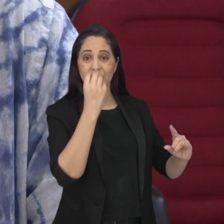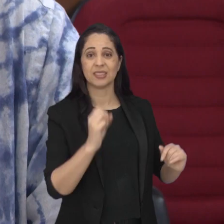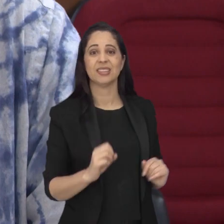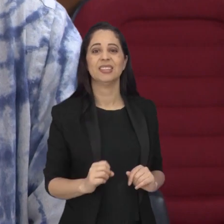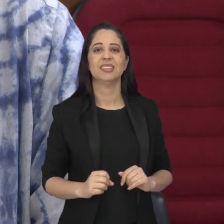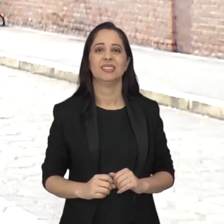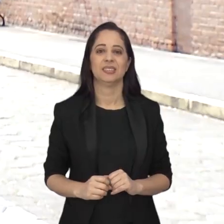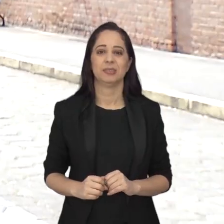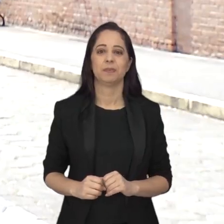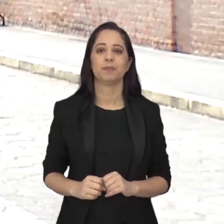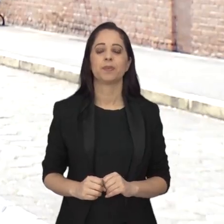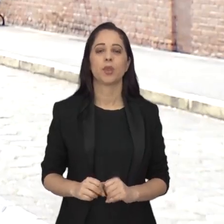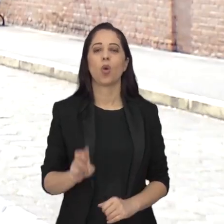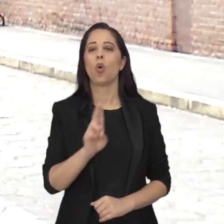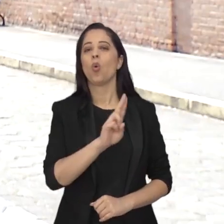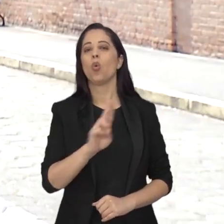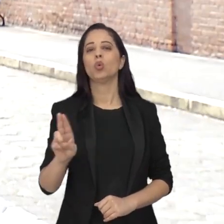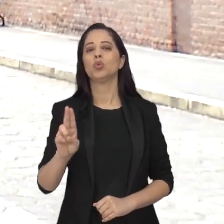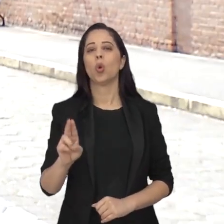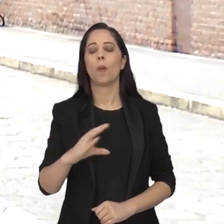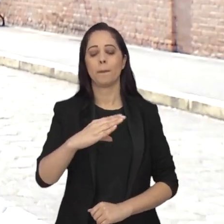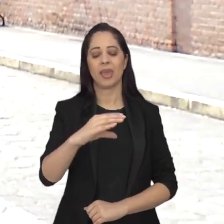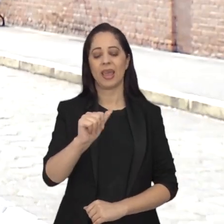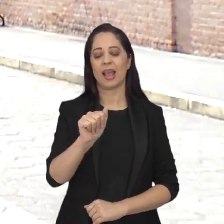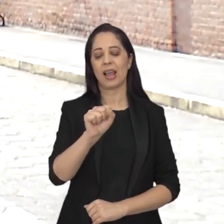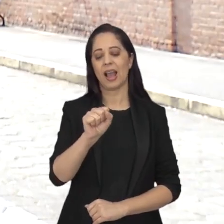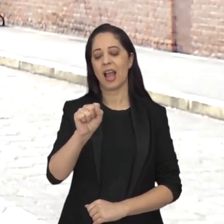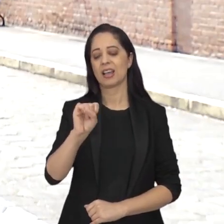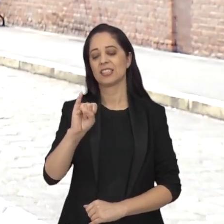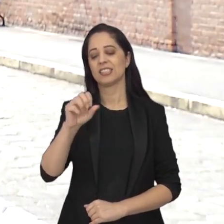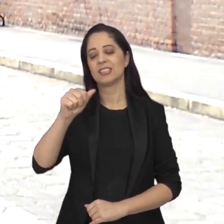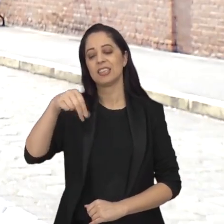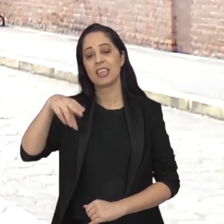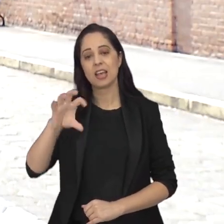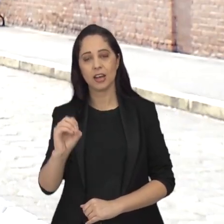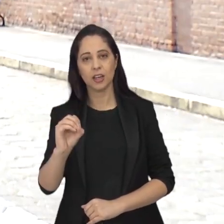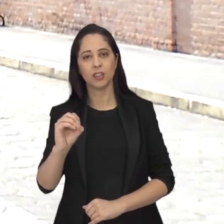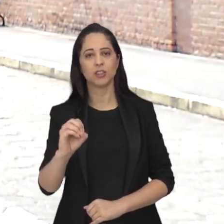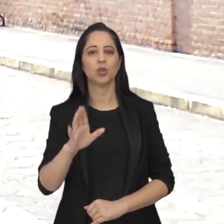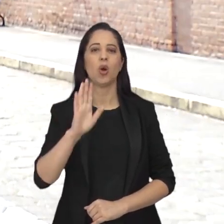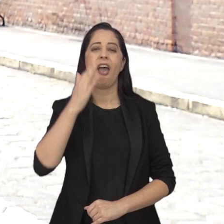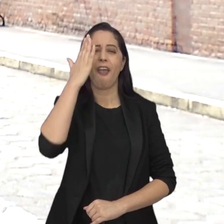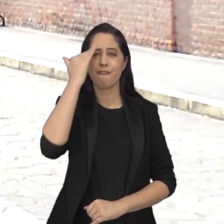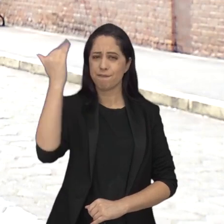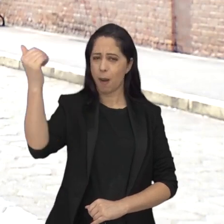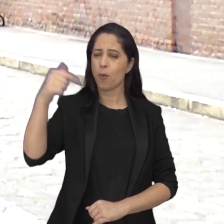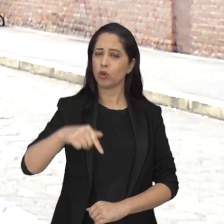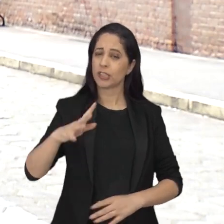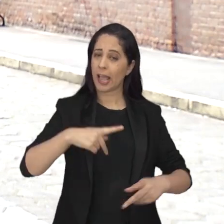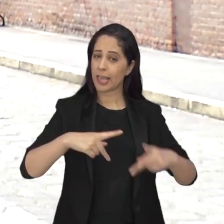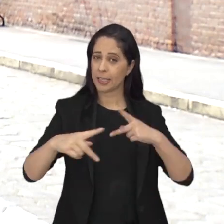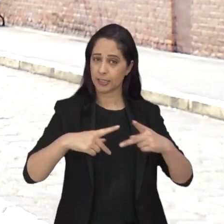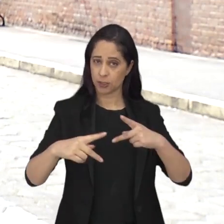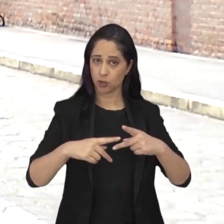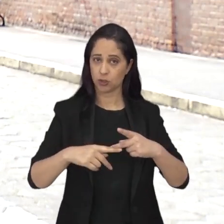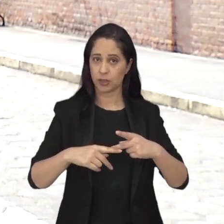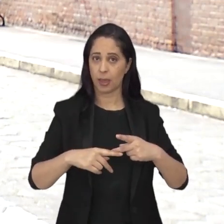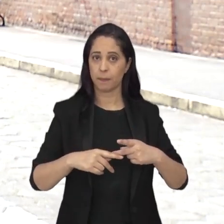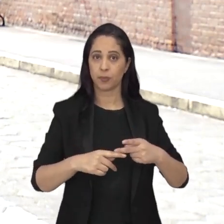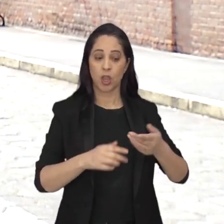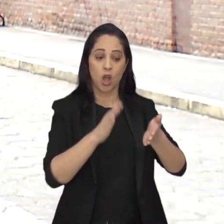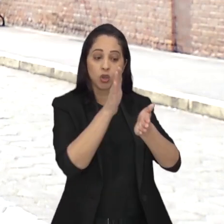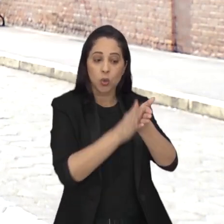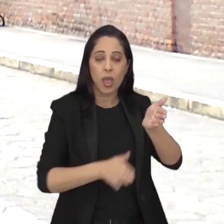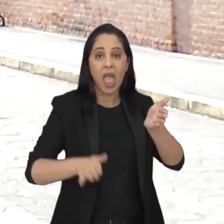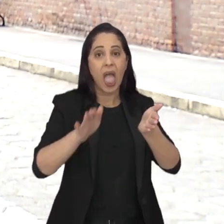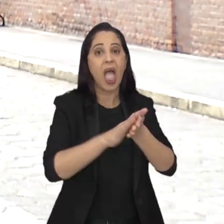Novembro. O nome Cassiano Ricardo está espalhado por São José. No calendário de eventos, por exemplo, está a Semana